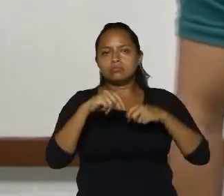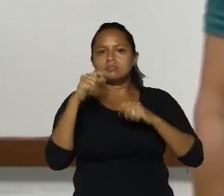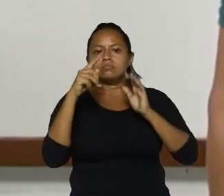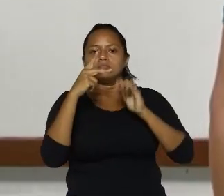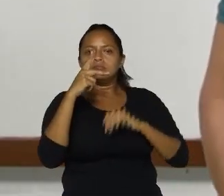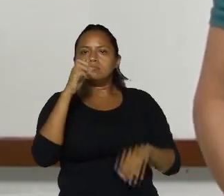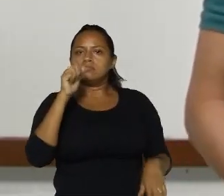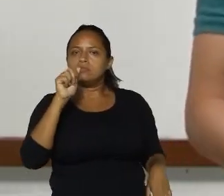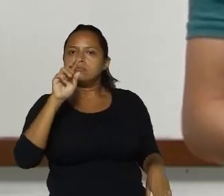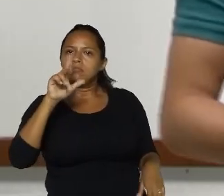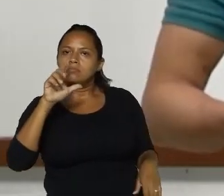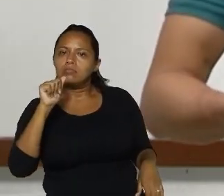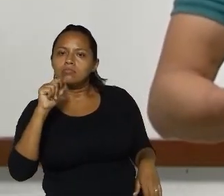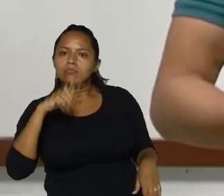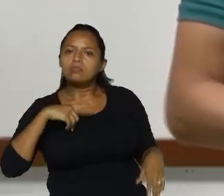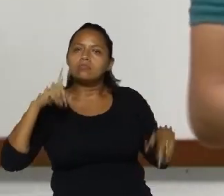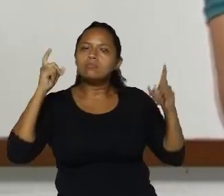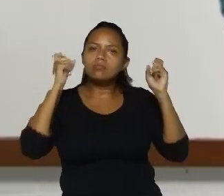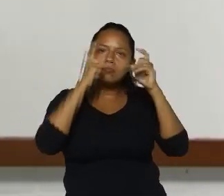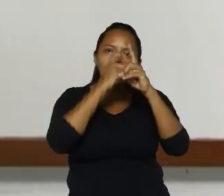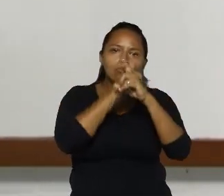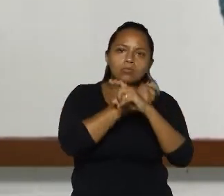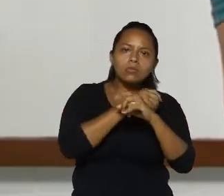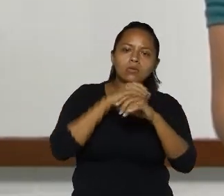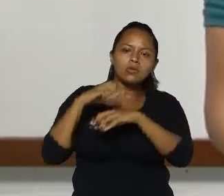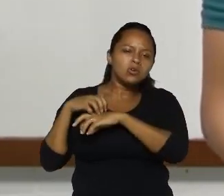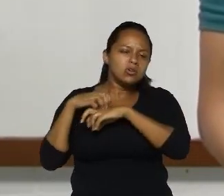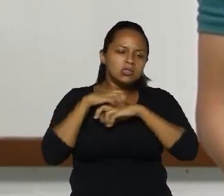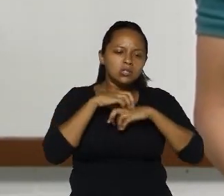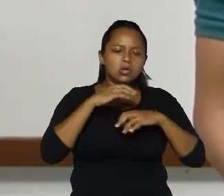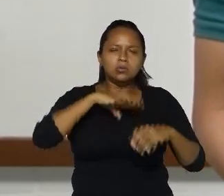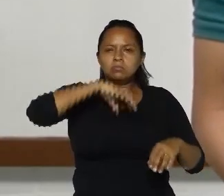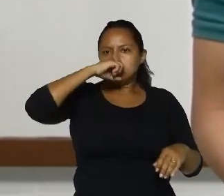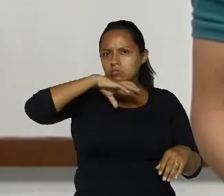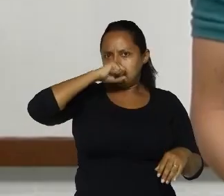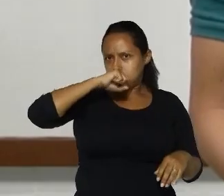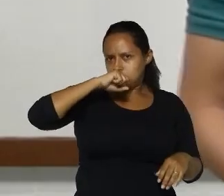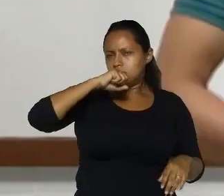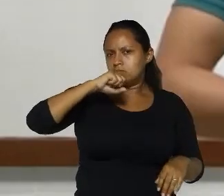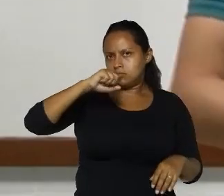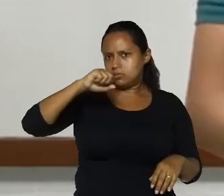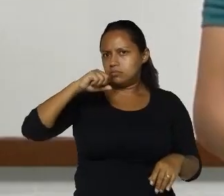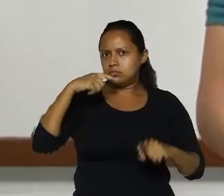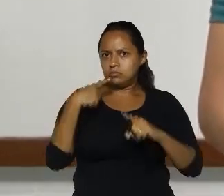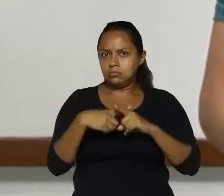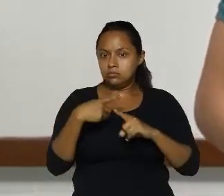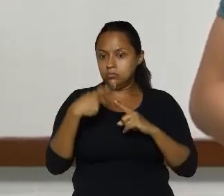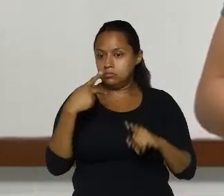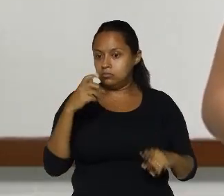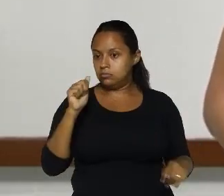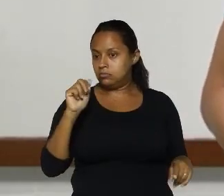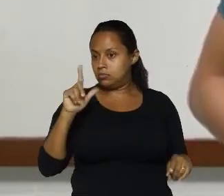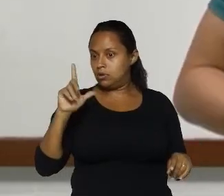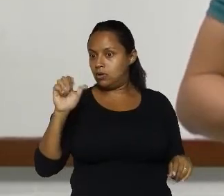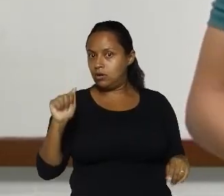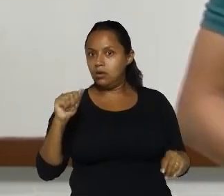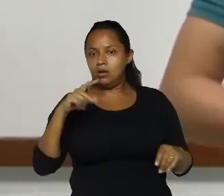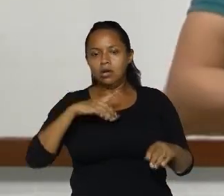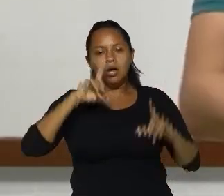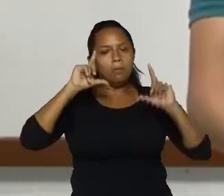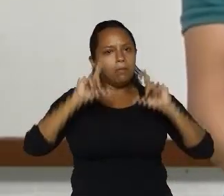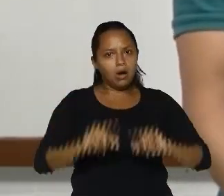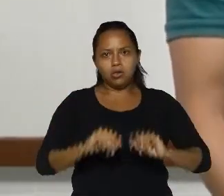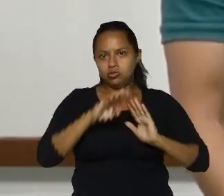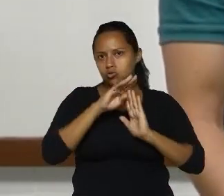que Paula apresente dificuldade no transporte de gases respiratórios, porque Paula está com a quantidade de